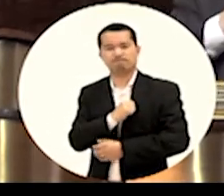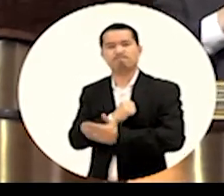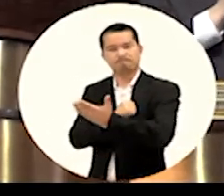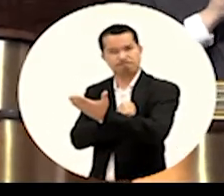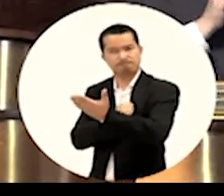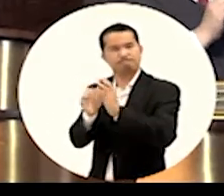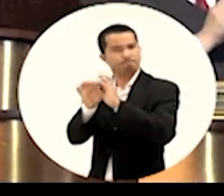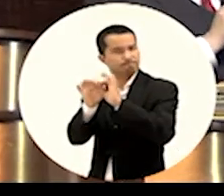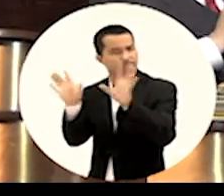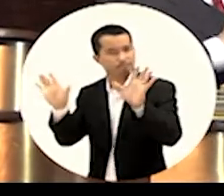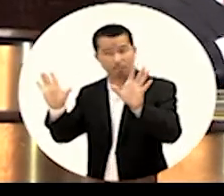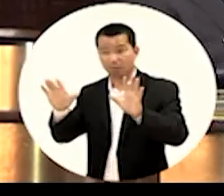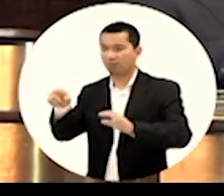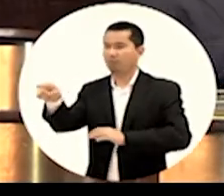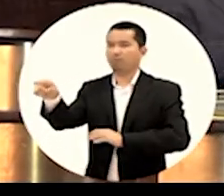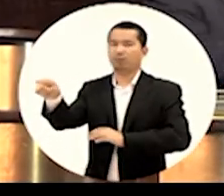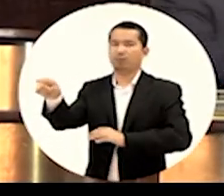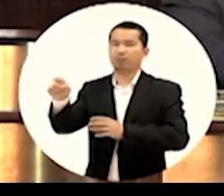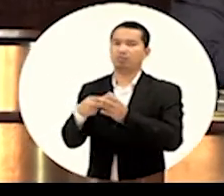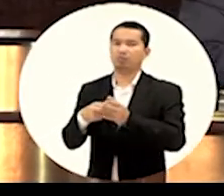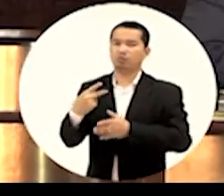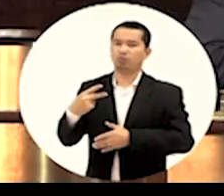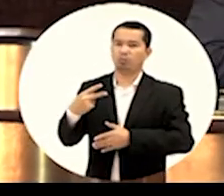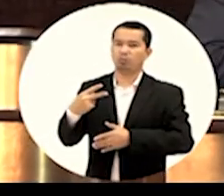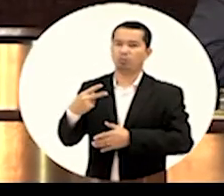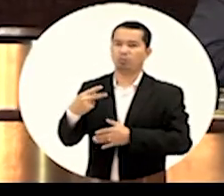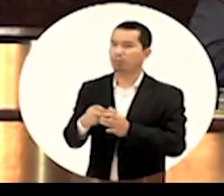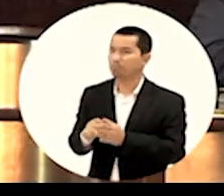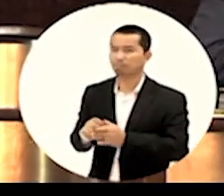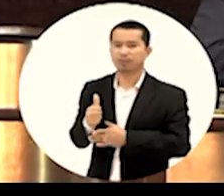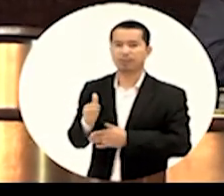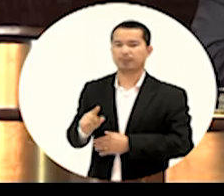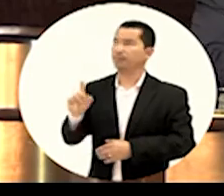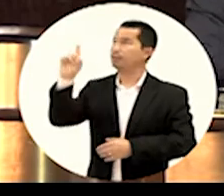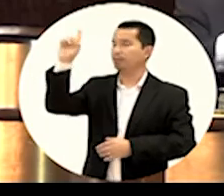vida, mais do que as pessoas que eu amo,